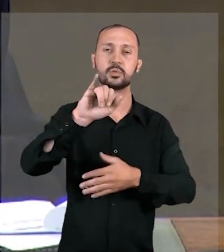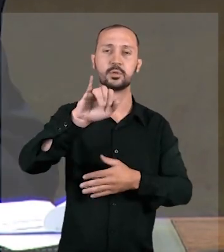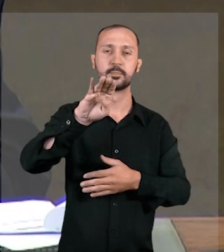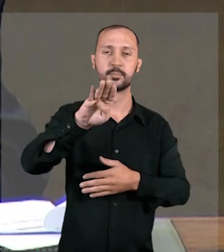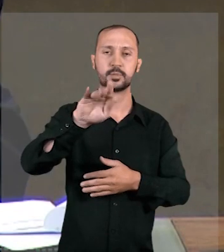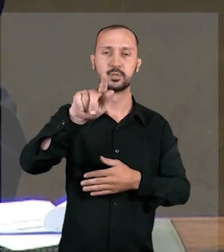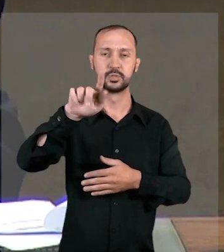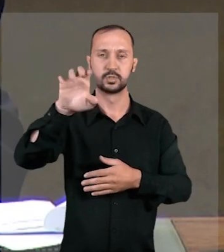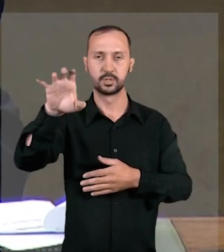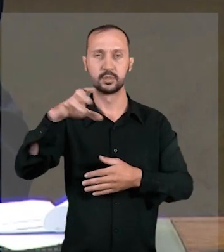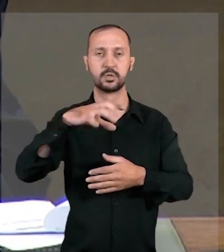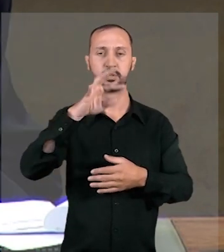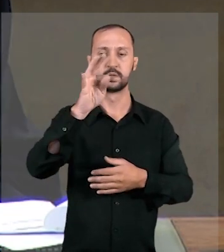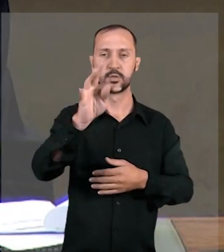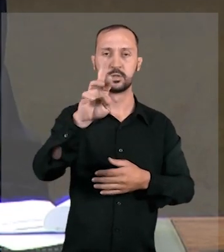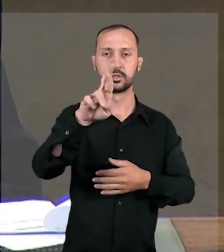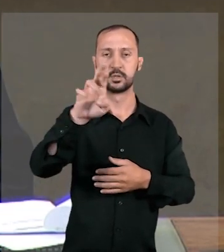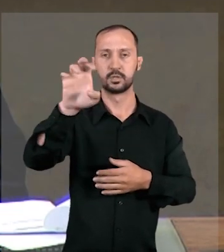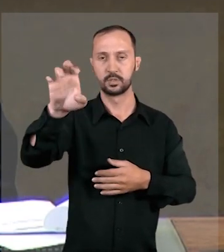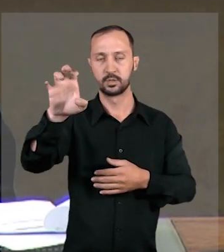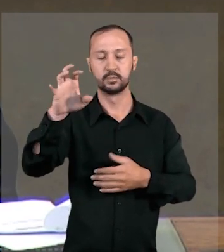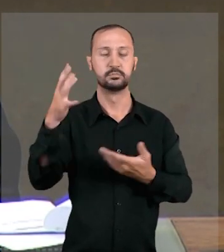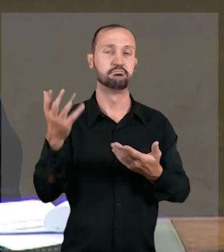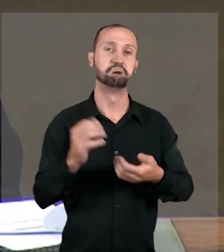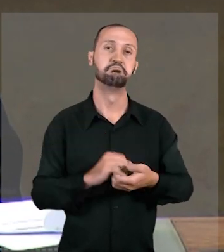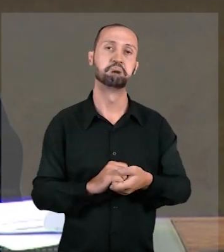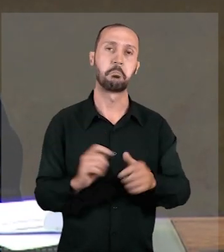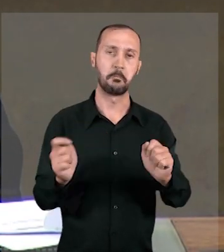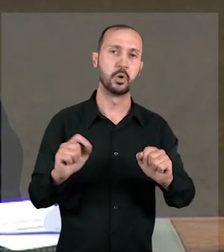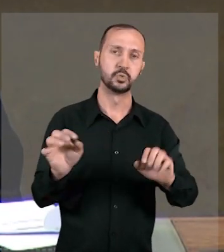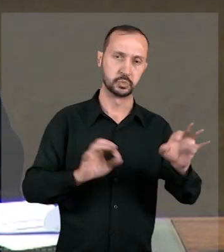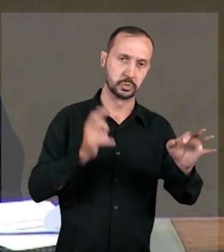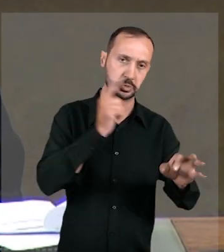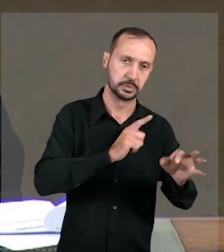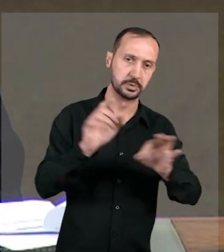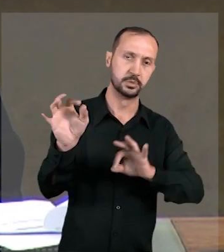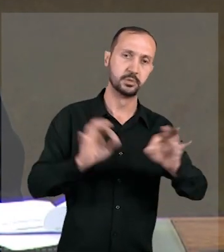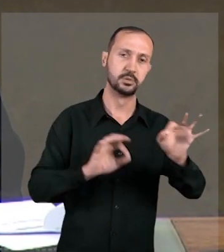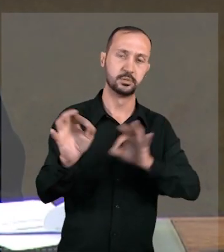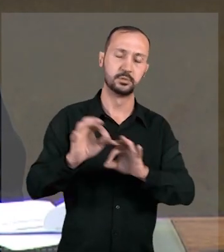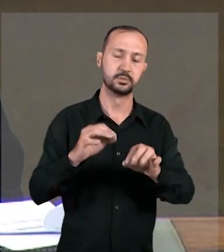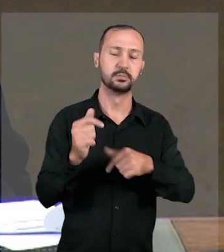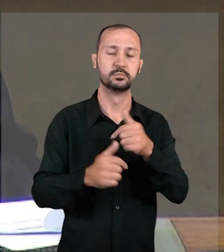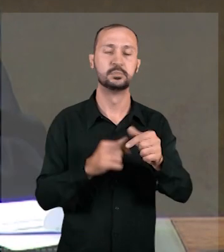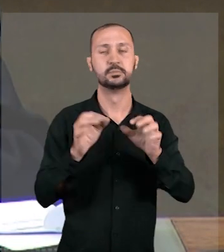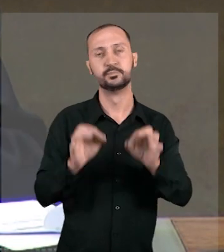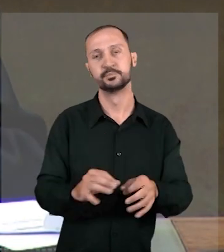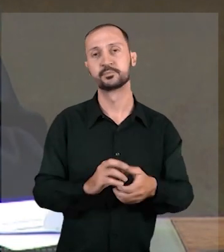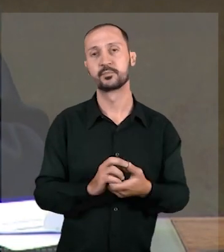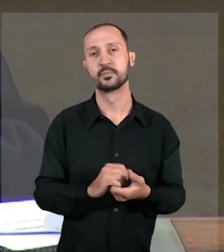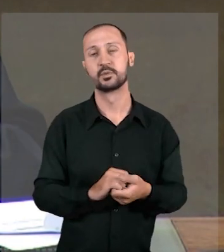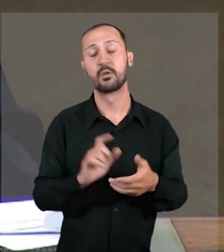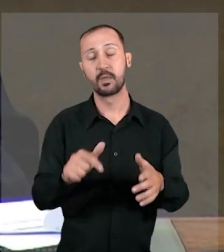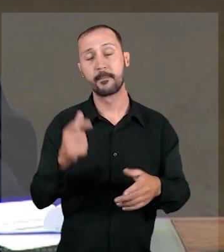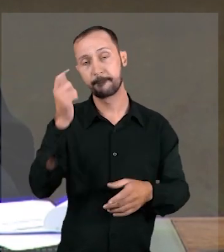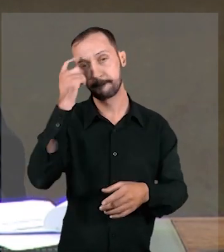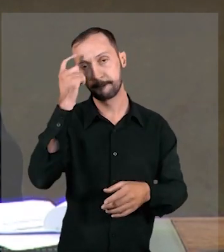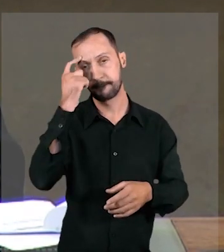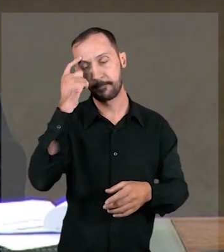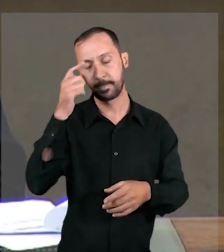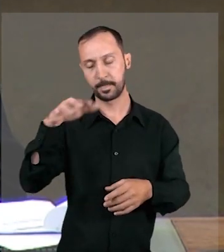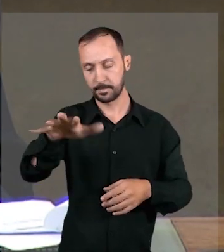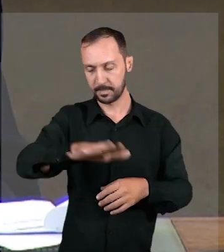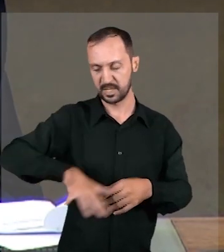os TREs, melhor dizendo, podem fazer um trabalho adequado. Portanto, essa é a ideia, um